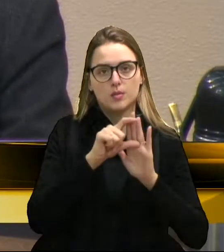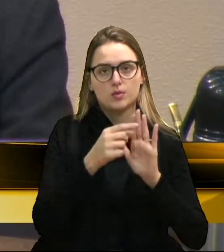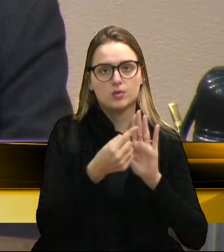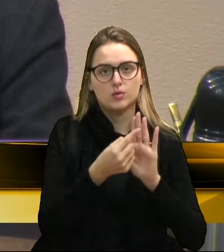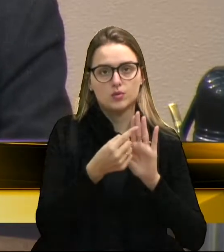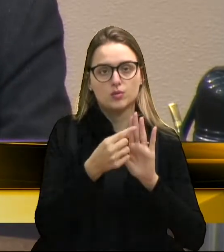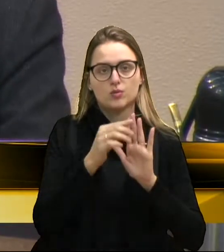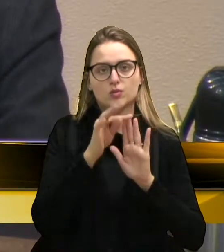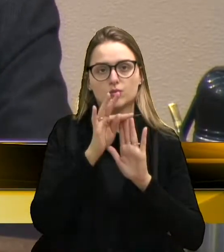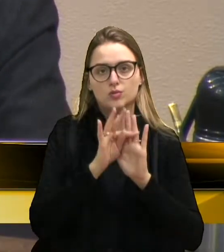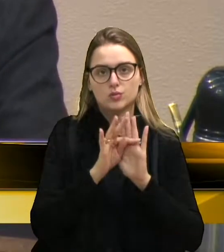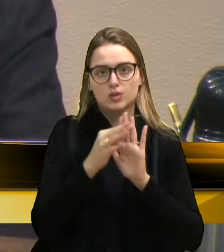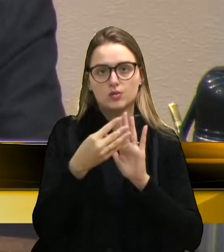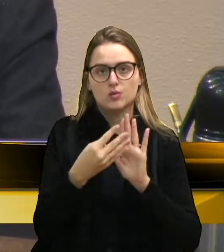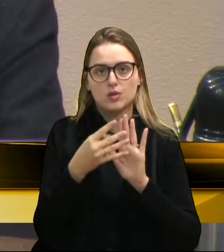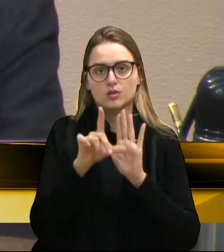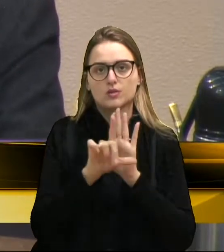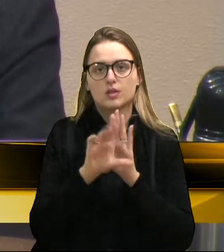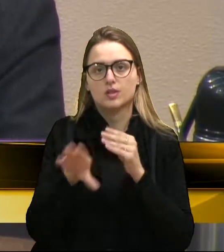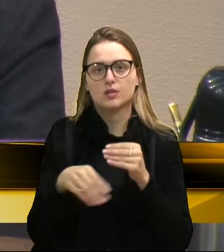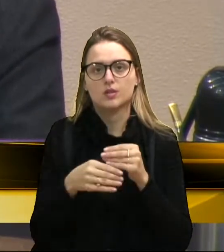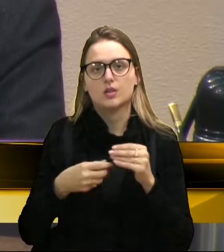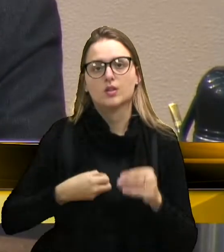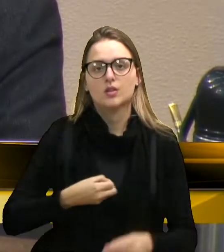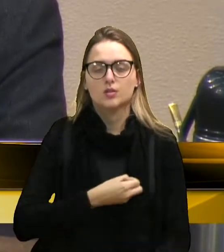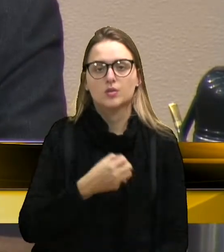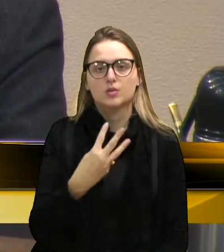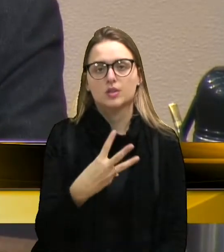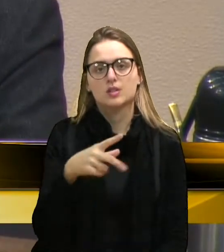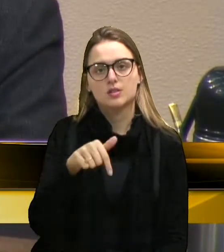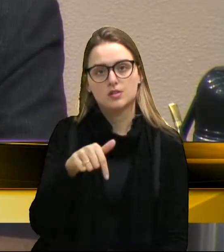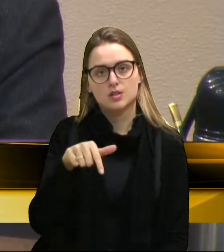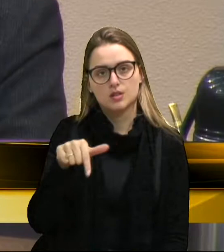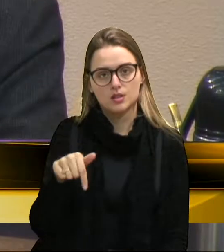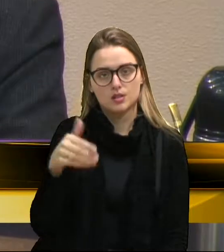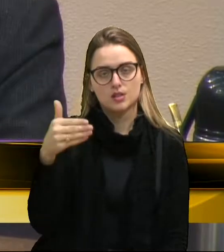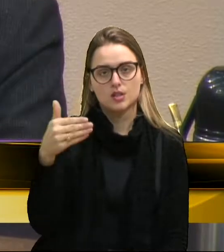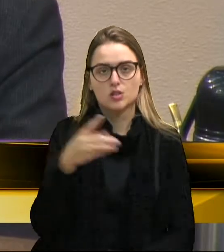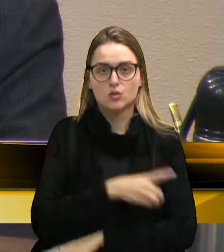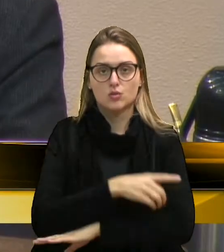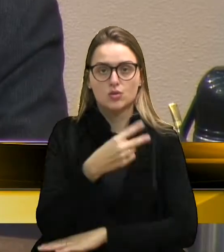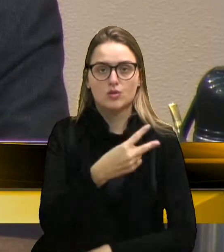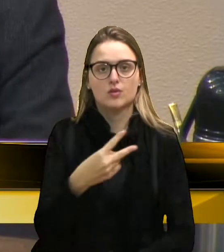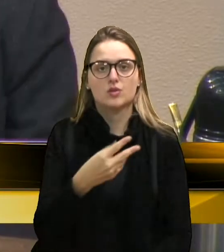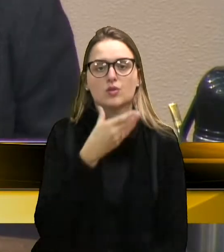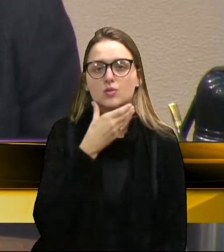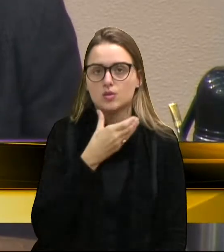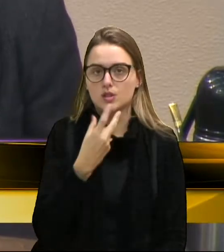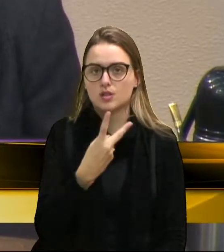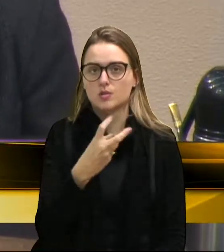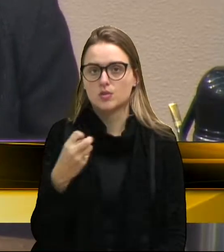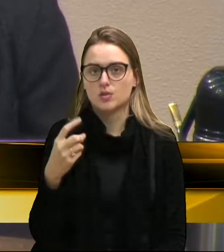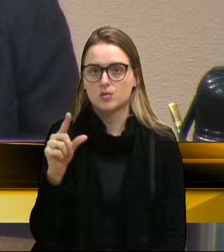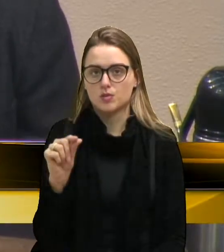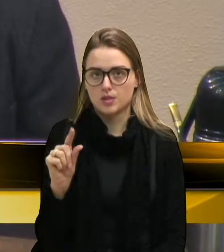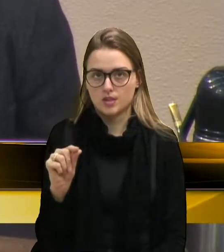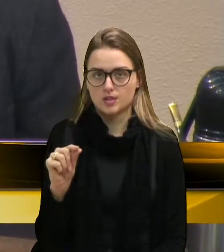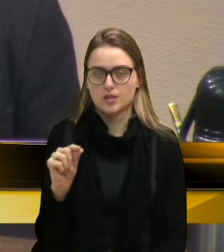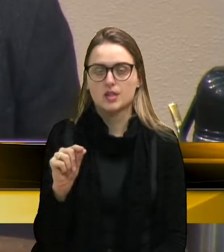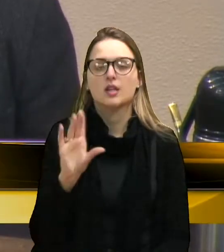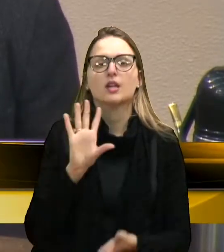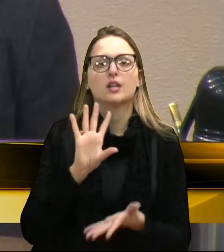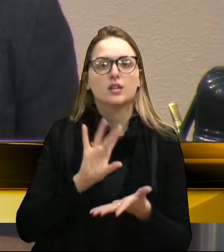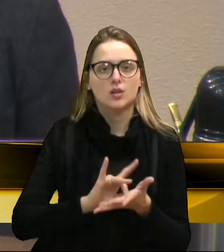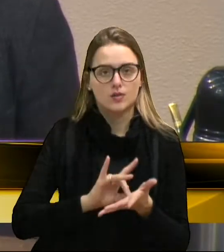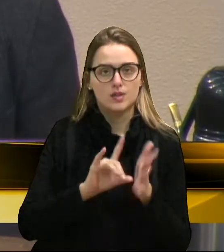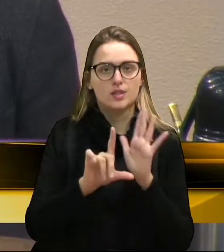do título 4 da lei complementar número 377, de 22 de dezembro de 2010, que consolida